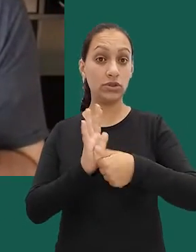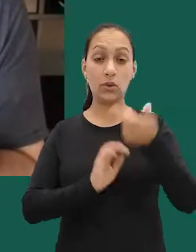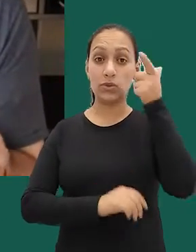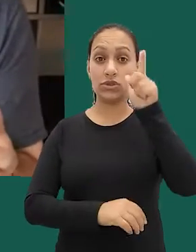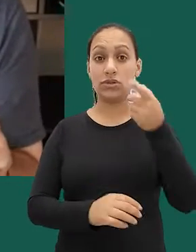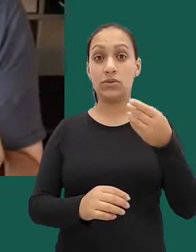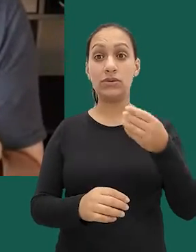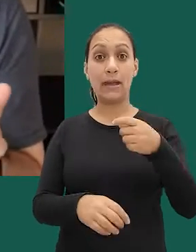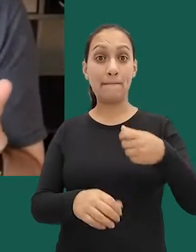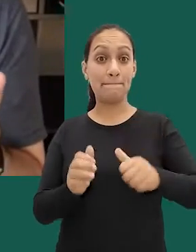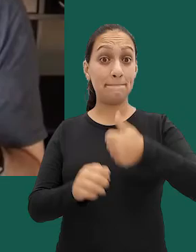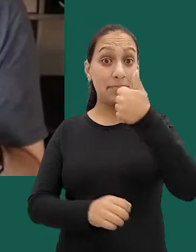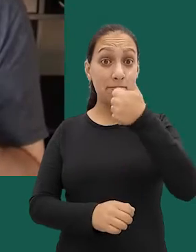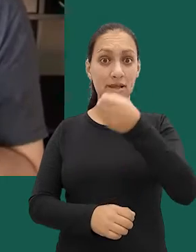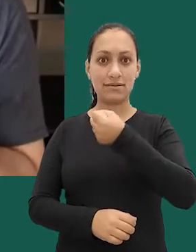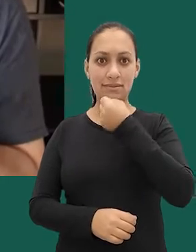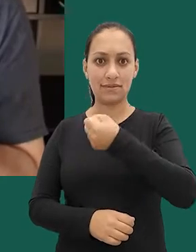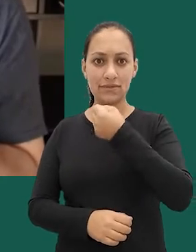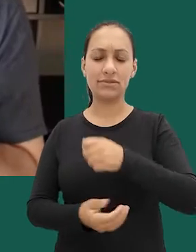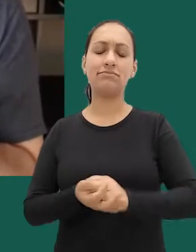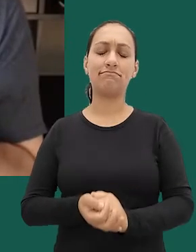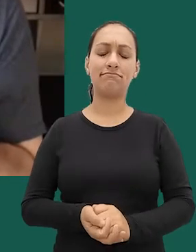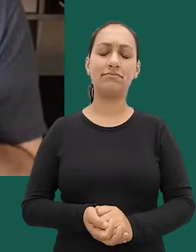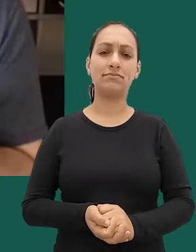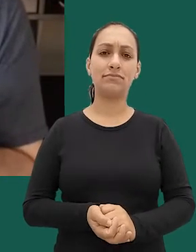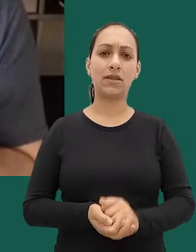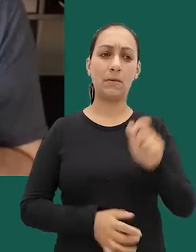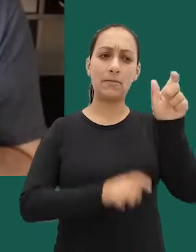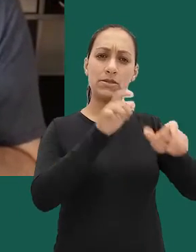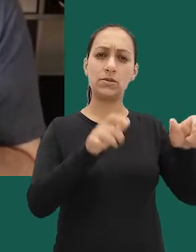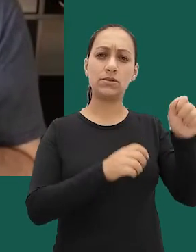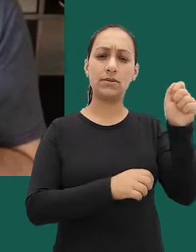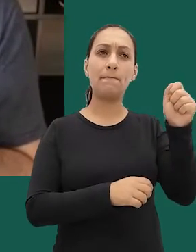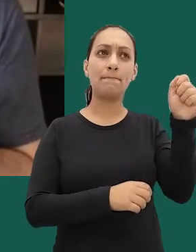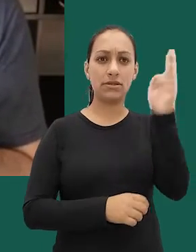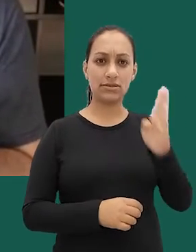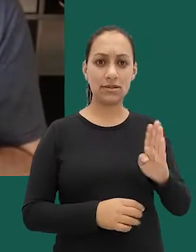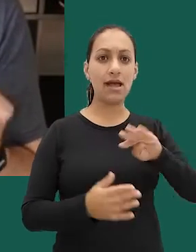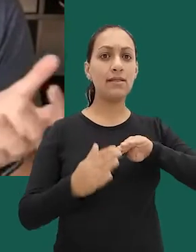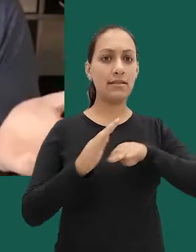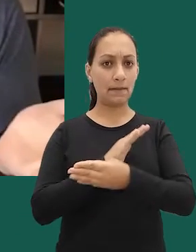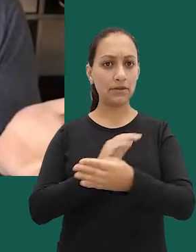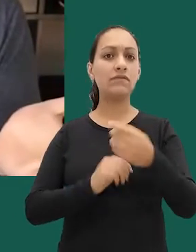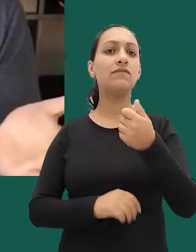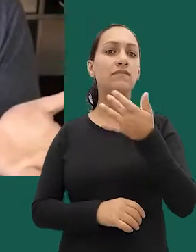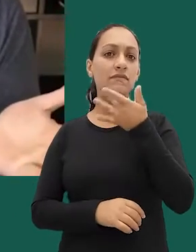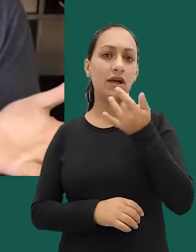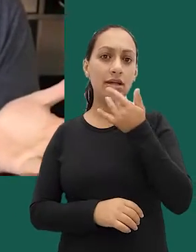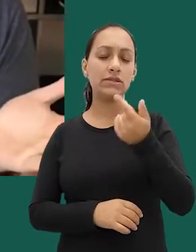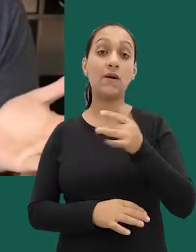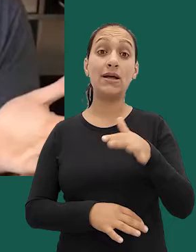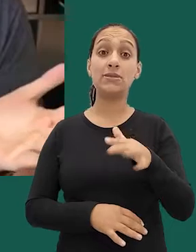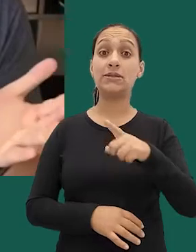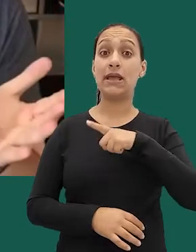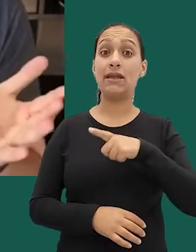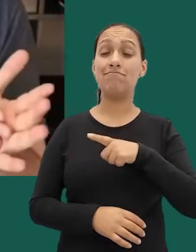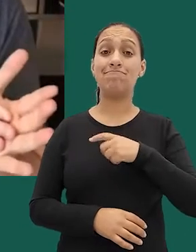primeira entrevista. Os brasileiros se adaptam muito fácil, então acabam tendo muita história para contar